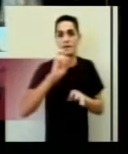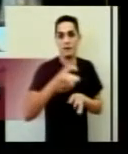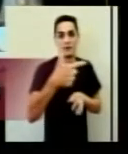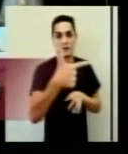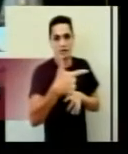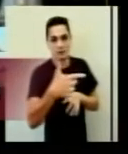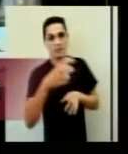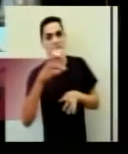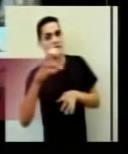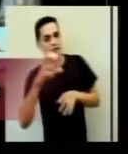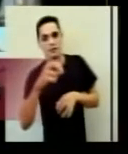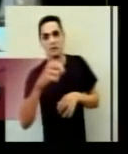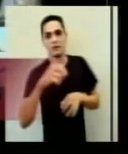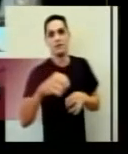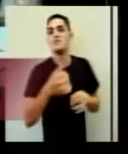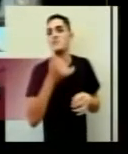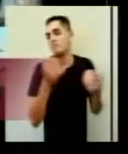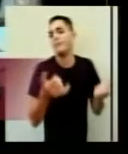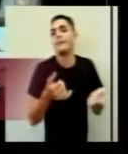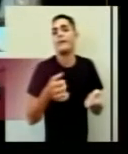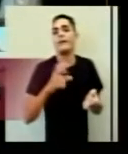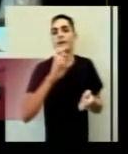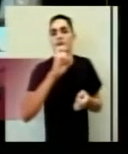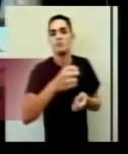5.211. Lembrar que esse